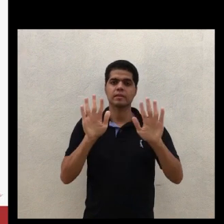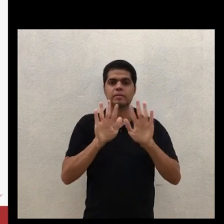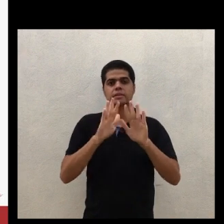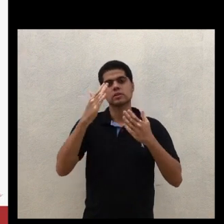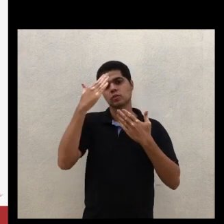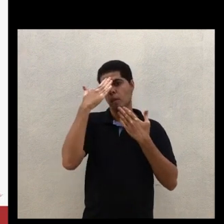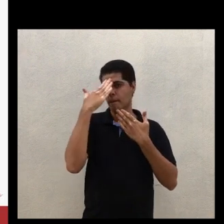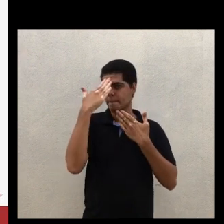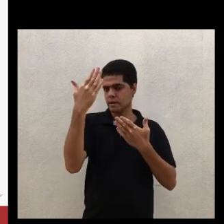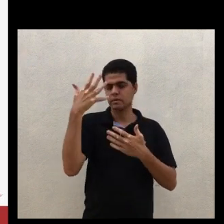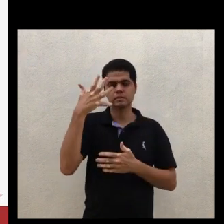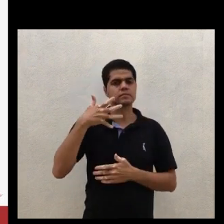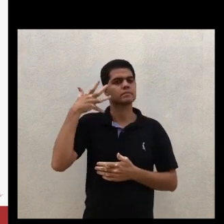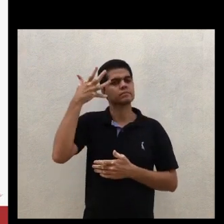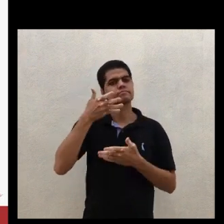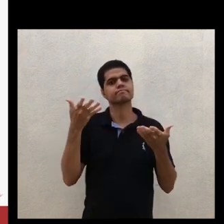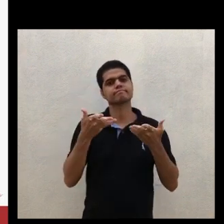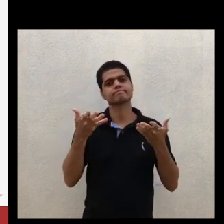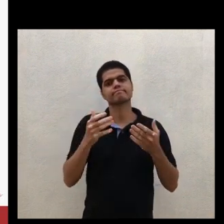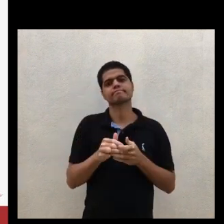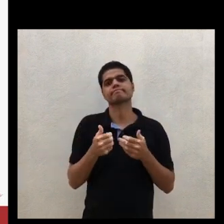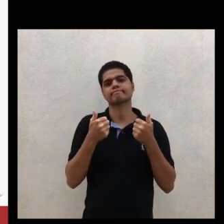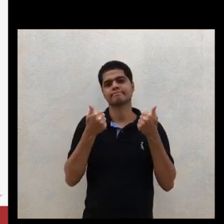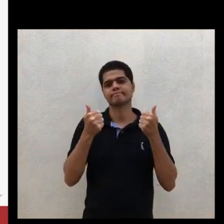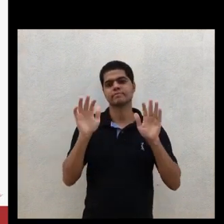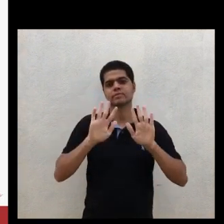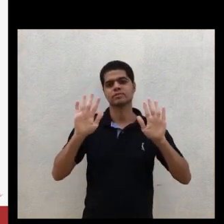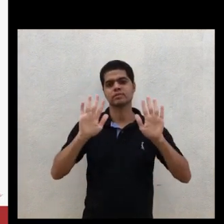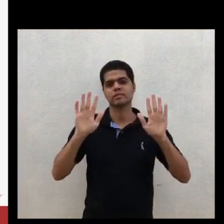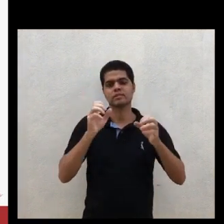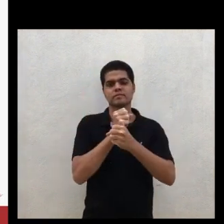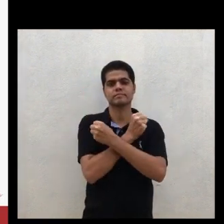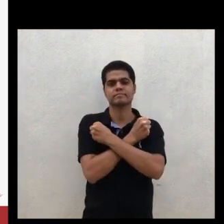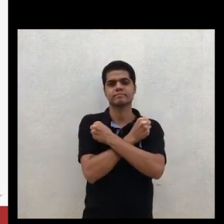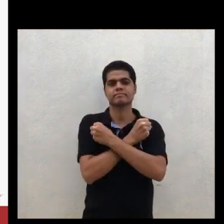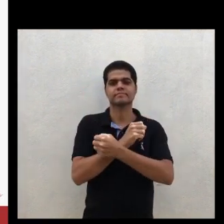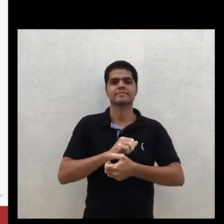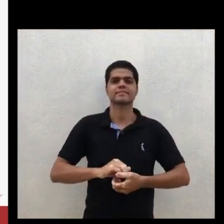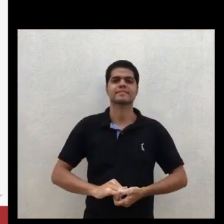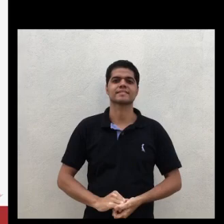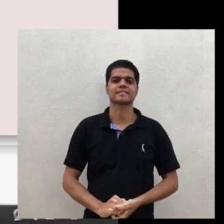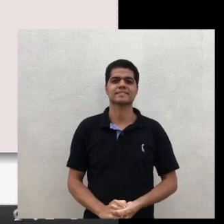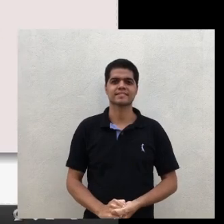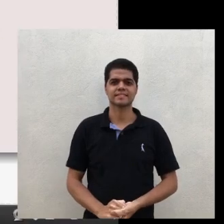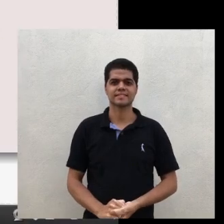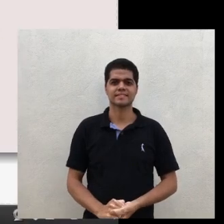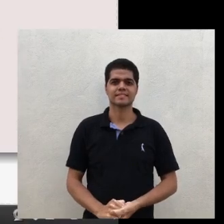vocês, obrigado por terem acompanhado a palestra até aqui, tá joia? Valeu pessoal, abraço.